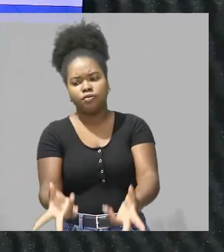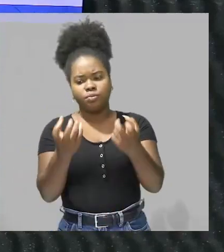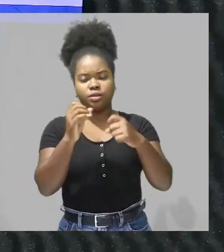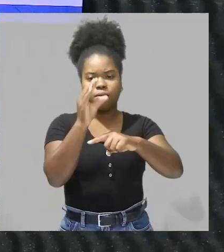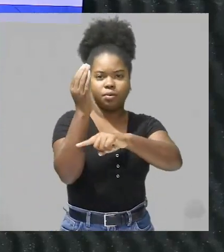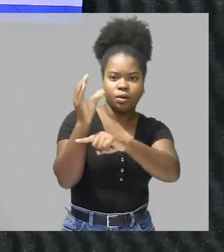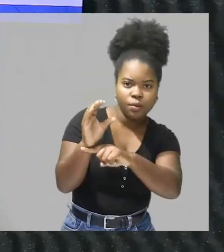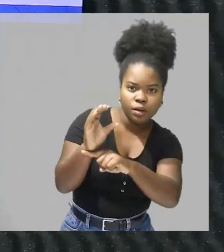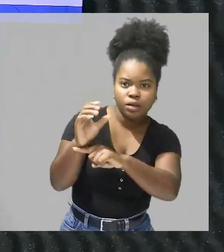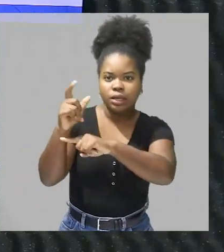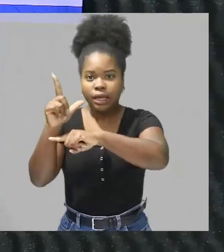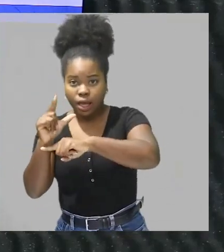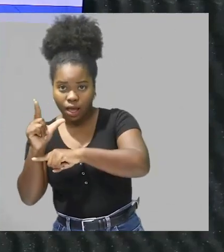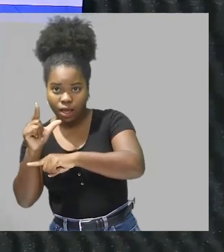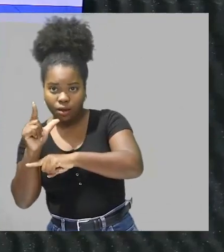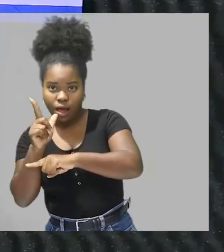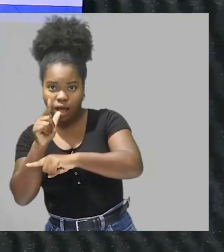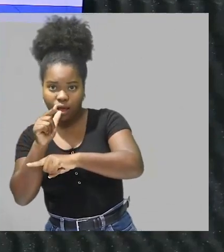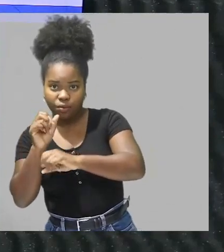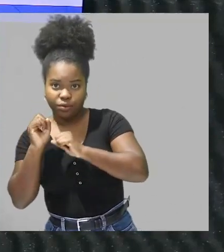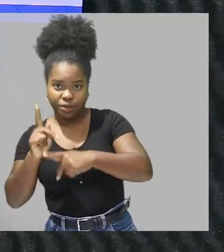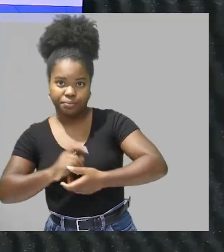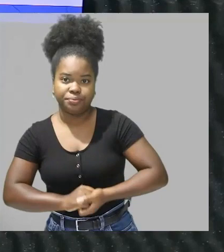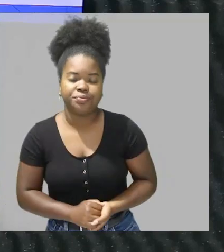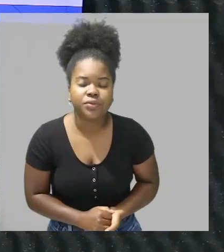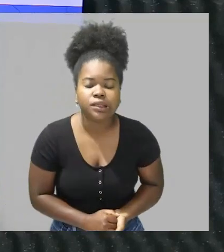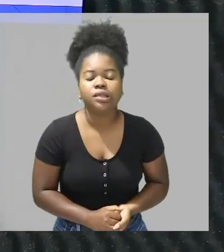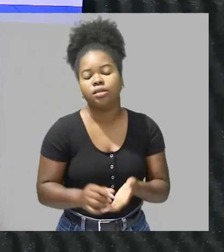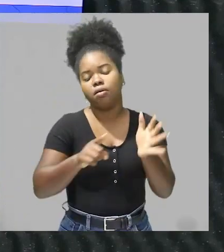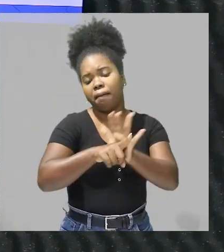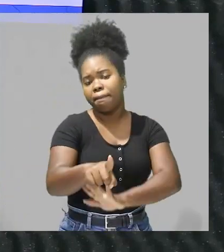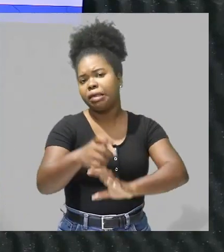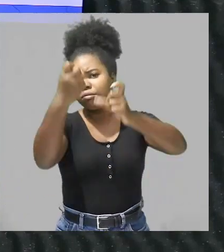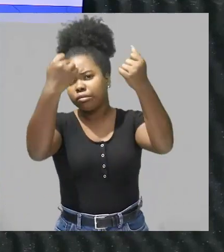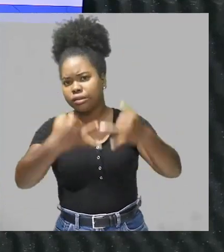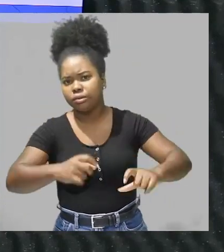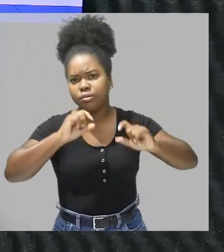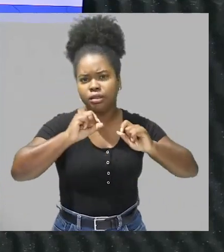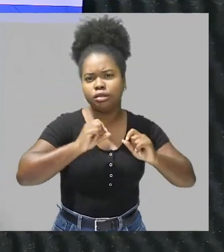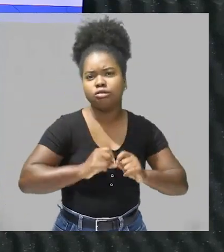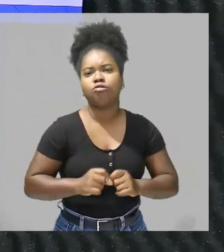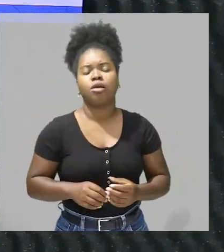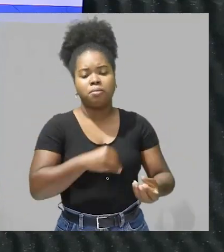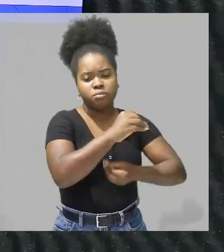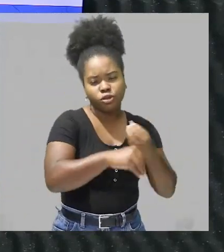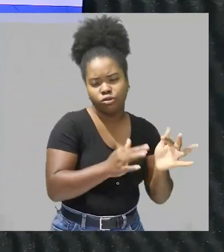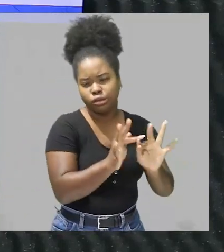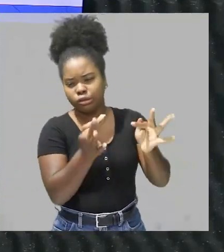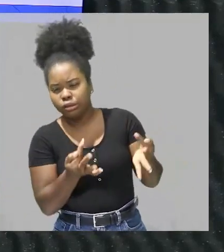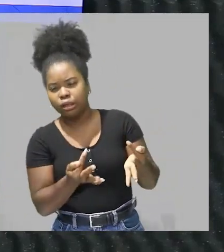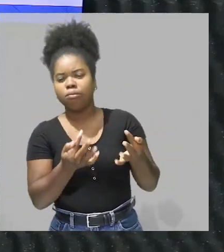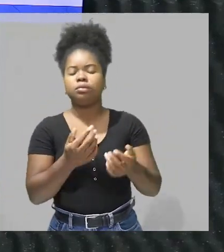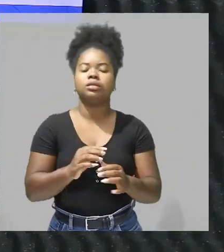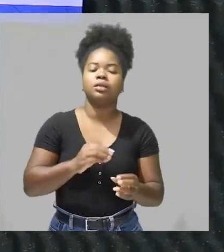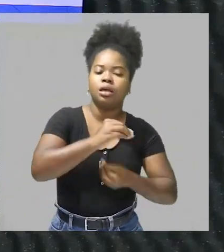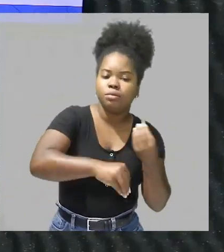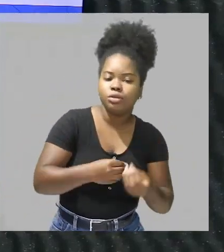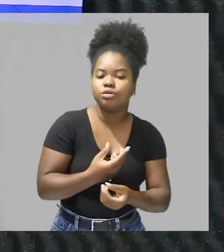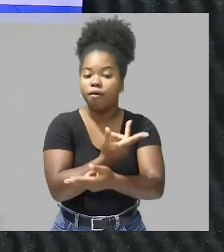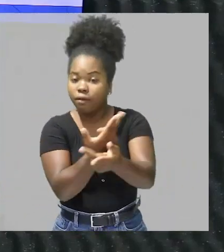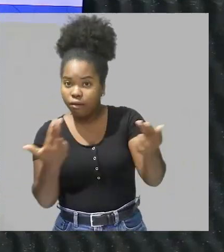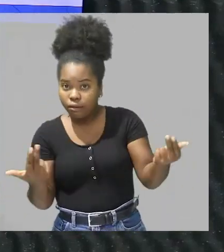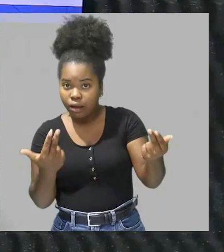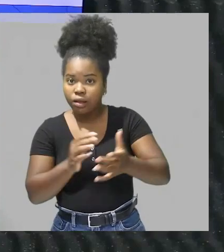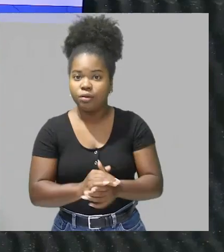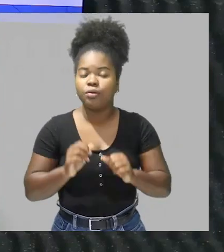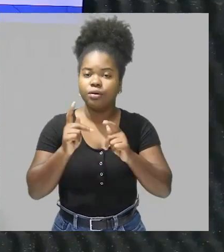para a água então a questão fala de substância simples substância composta substância simples aquela